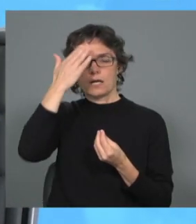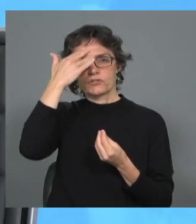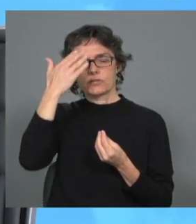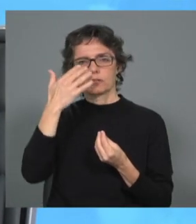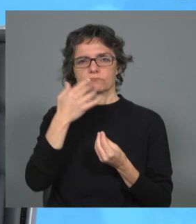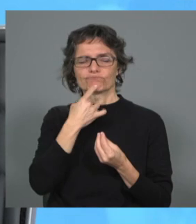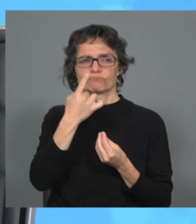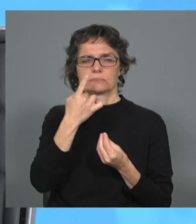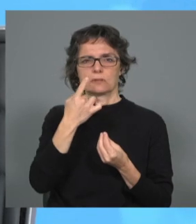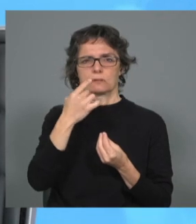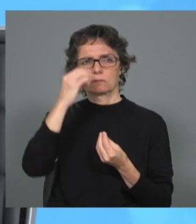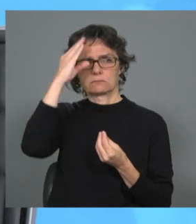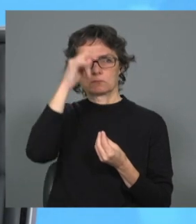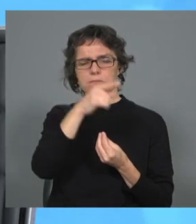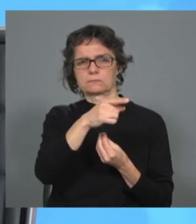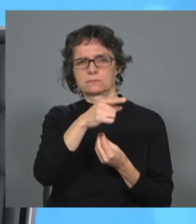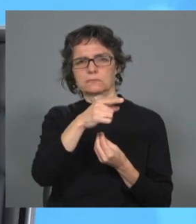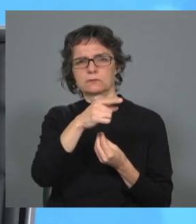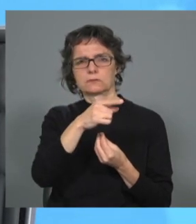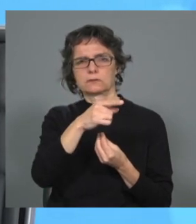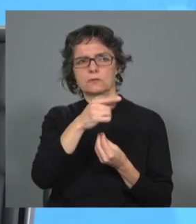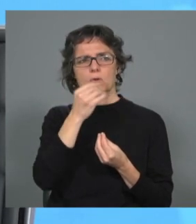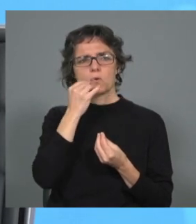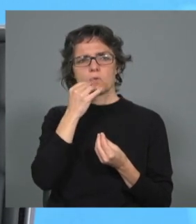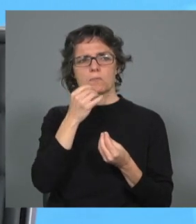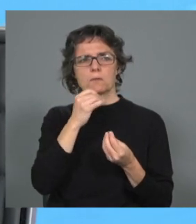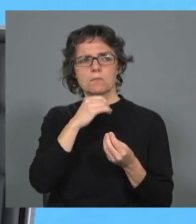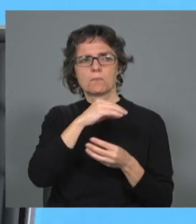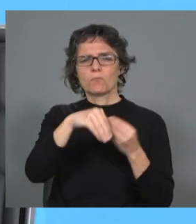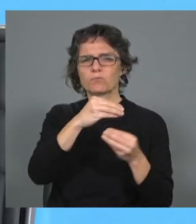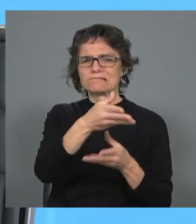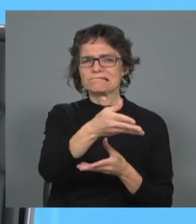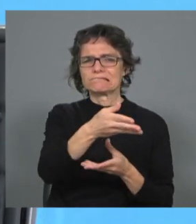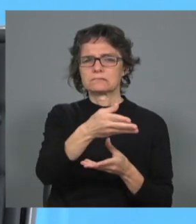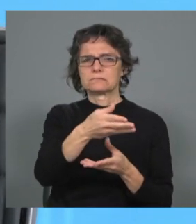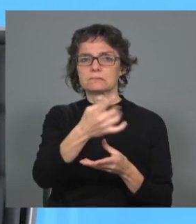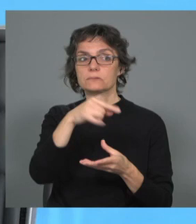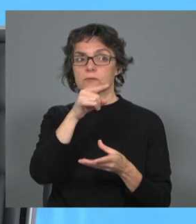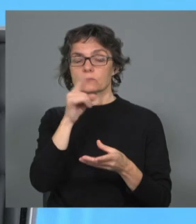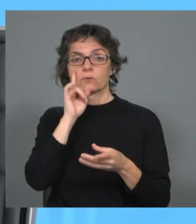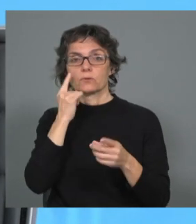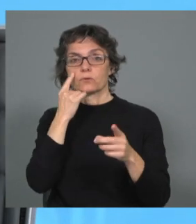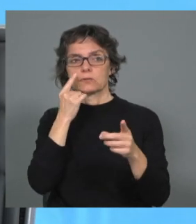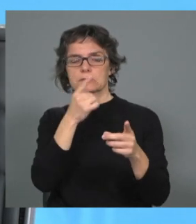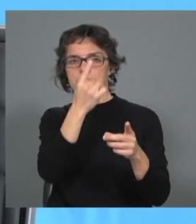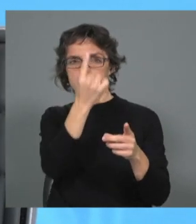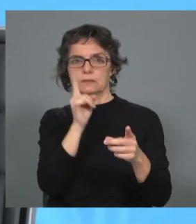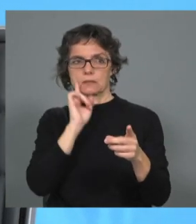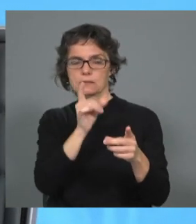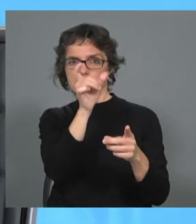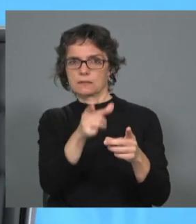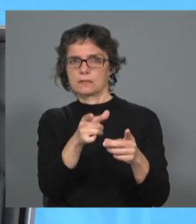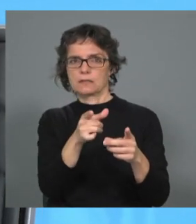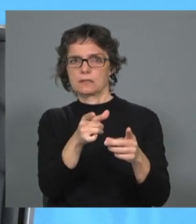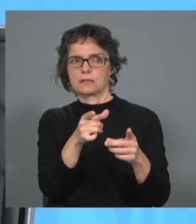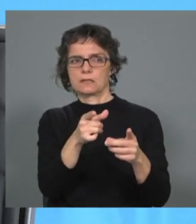era. Depois foi conhecer a Soledade, que foi, digamos, o grande empurrão. E também com grande respeito pela inteligência